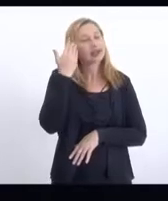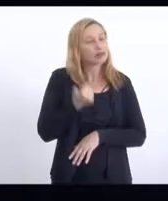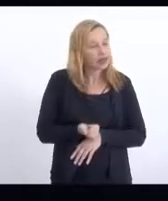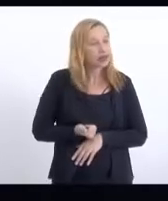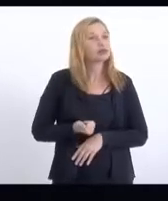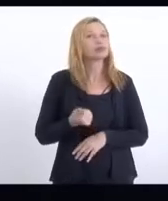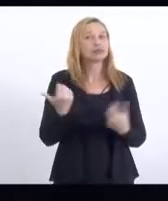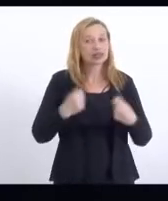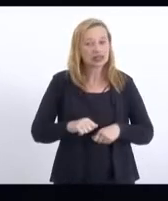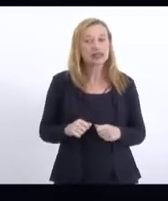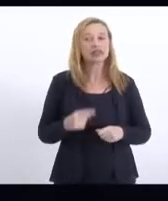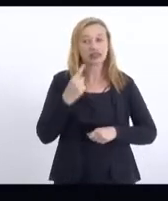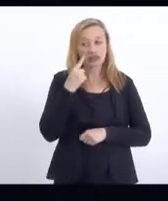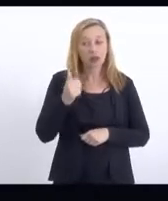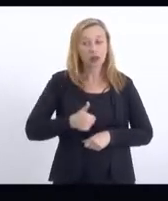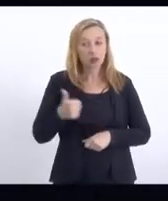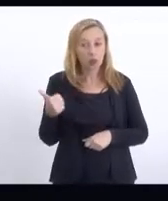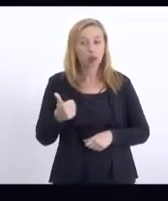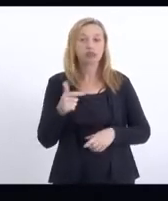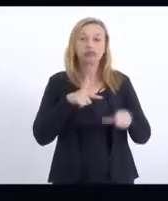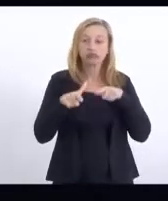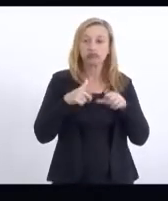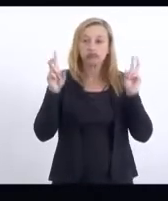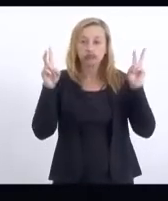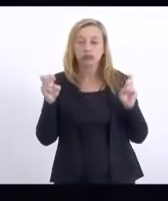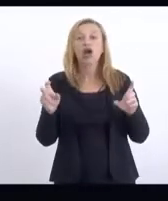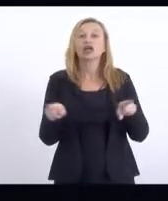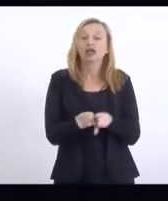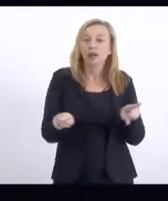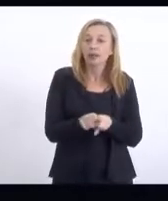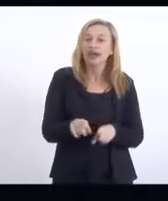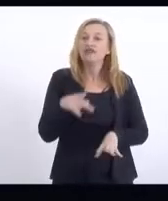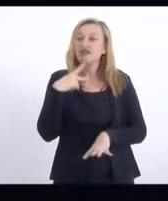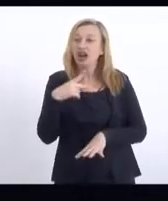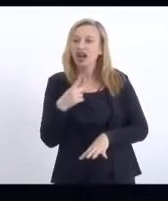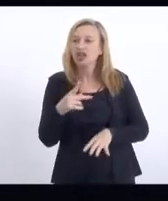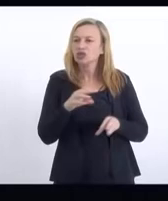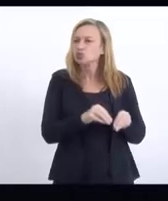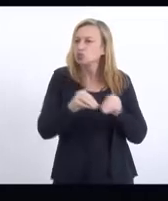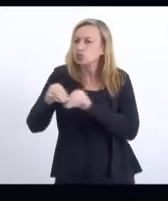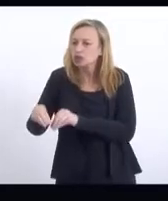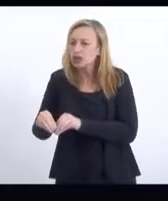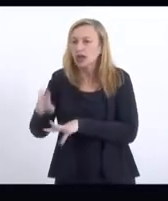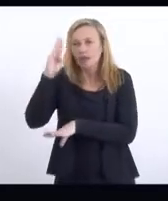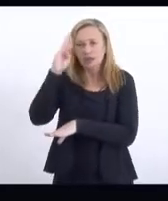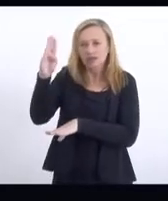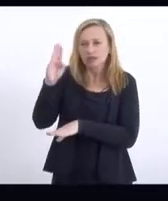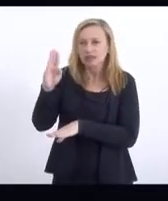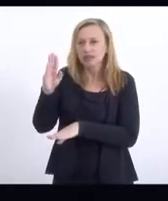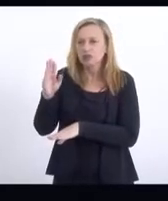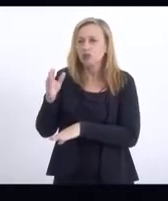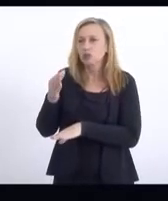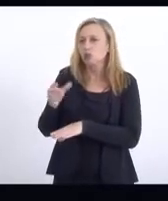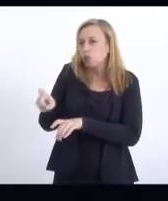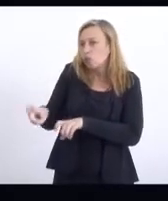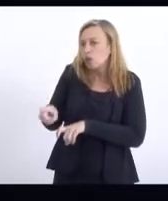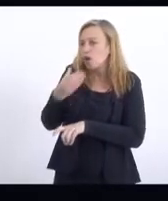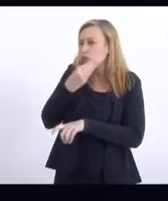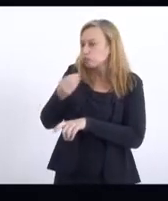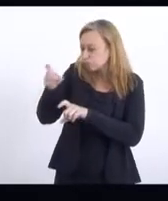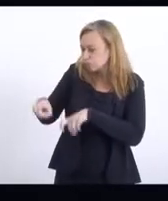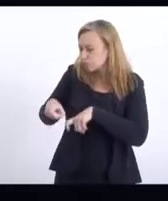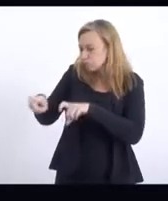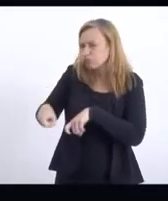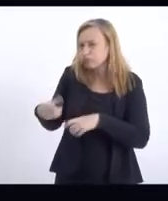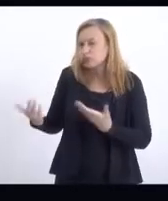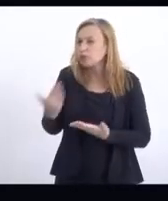gente precisa alterar, falar sobre, trabalhar sobre isso. Foi falado sobre a questão de locomoção, principalmente o agricultor, porque o agricultor, ele pede quase nada